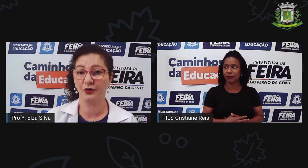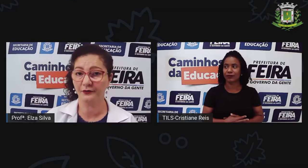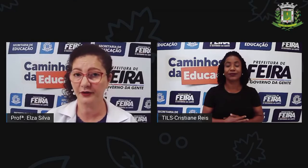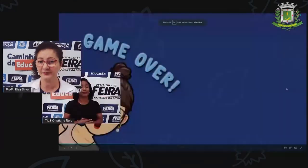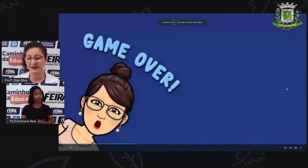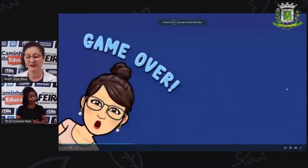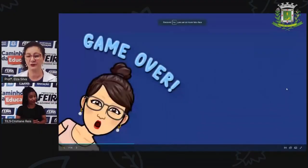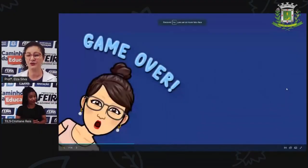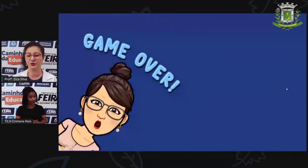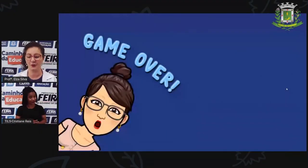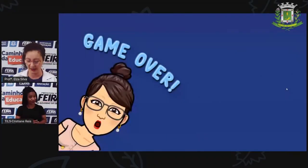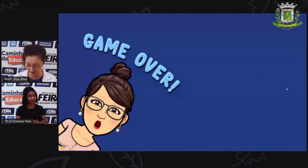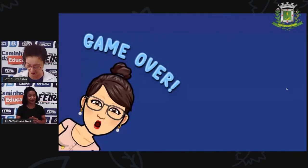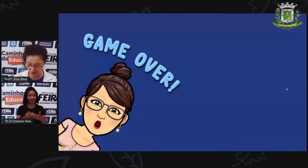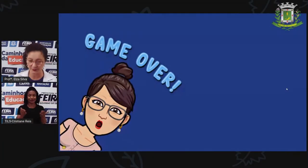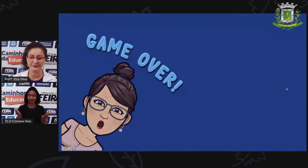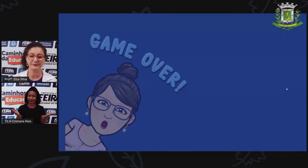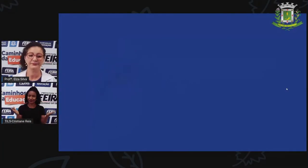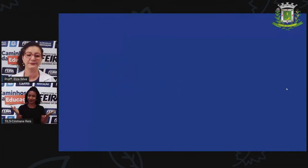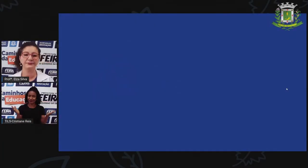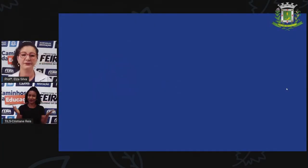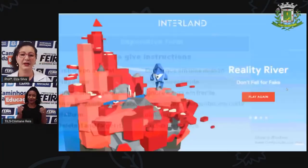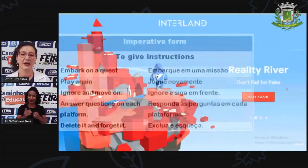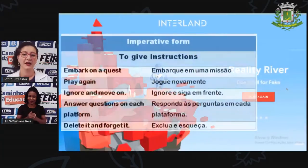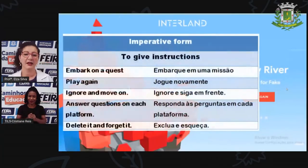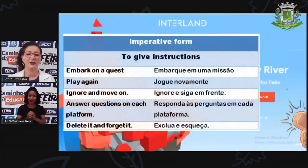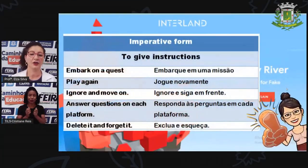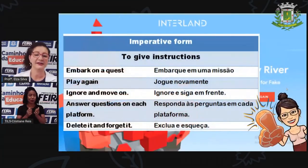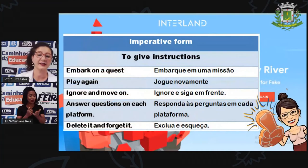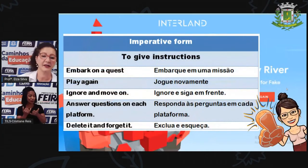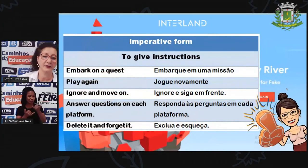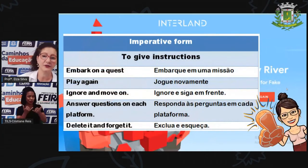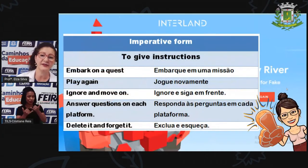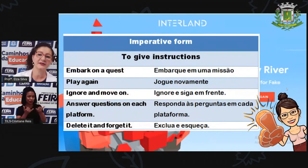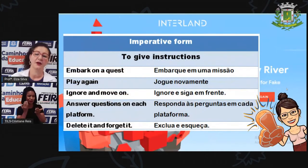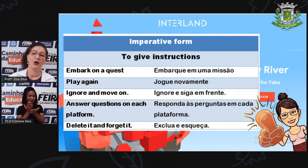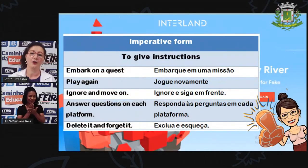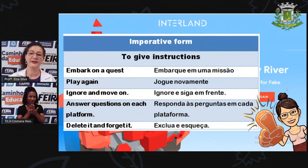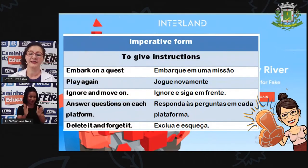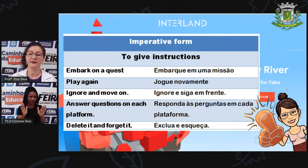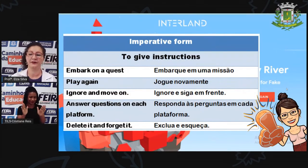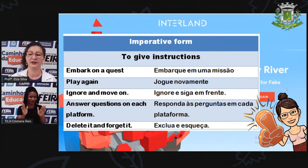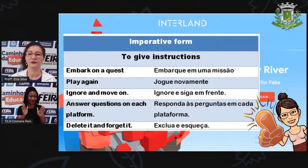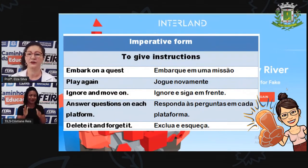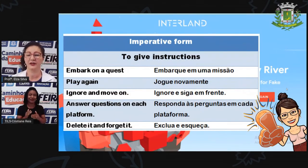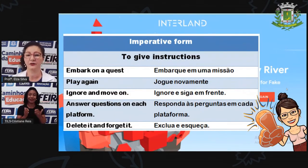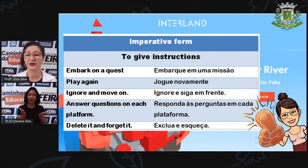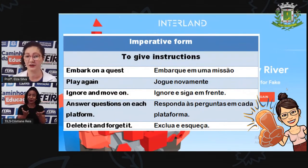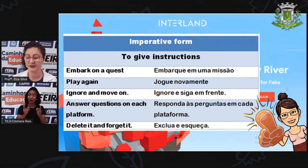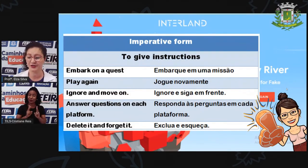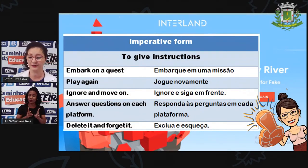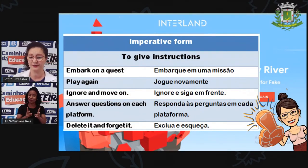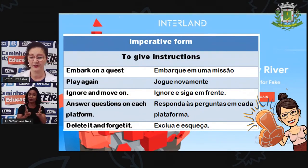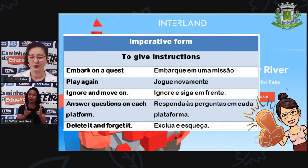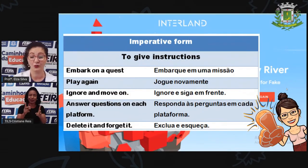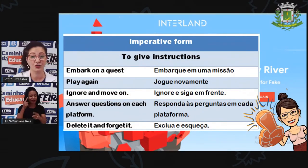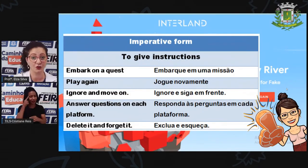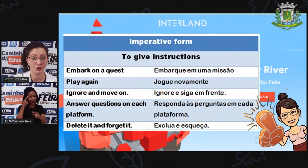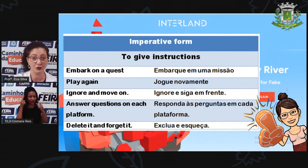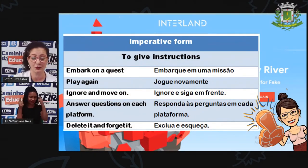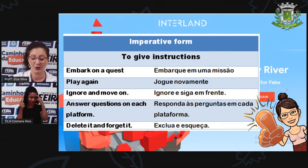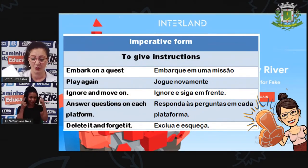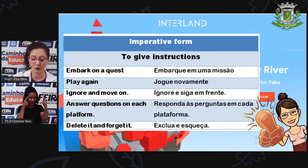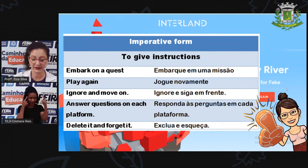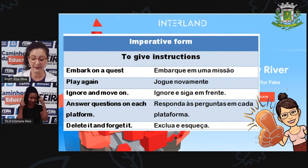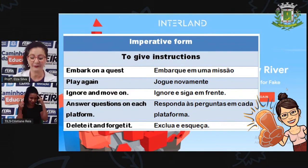Game over. Então, o jogo acabou. E nós seguimos observando que durante o